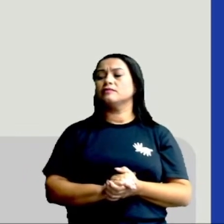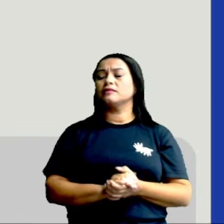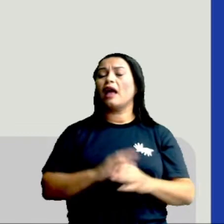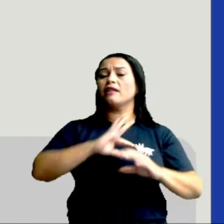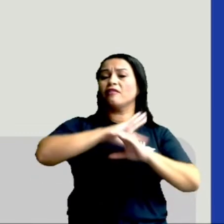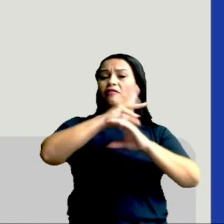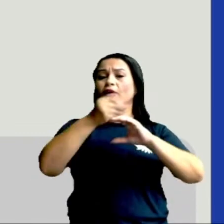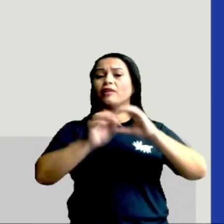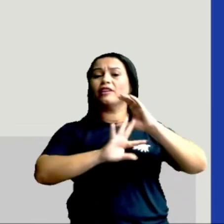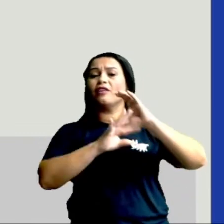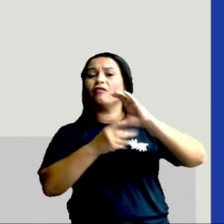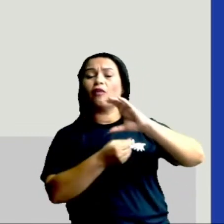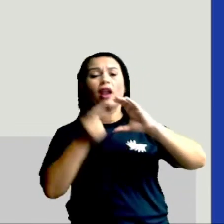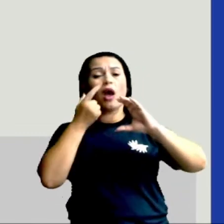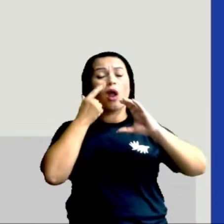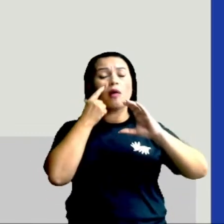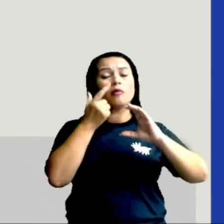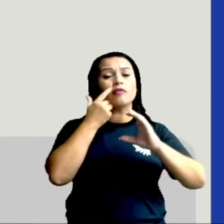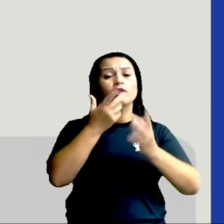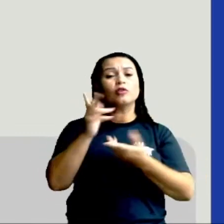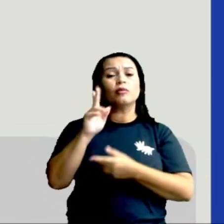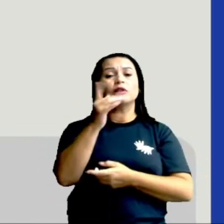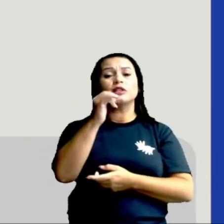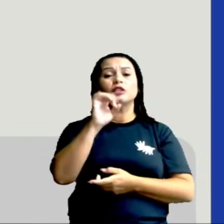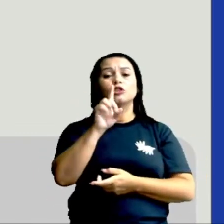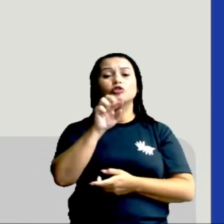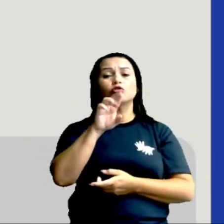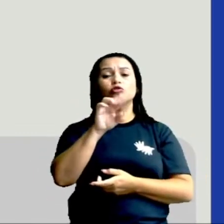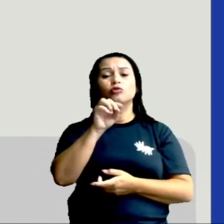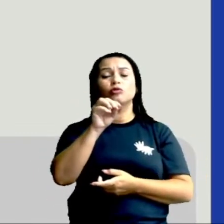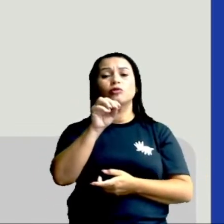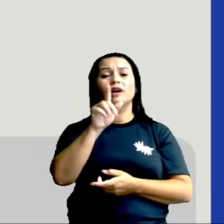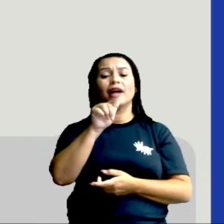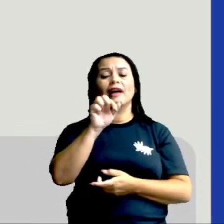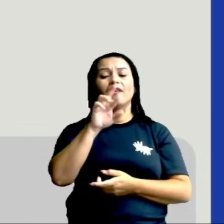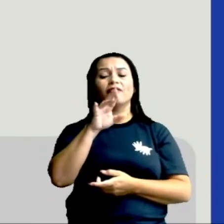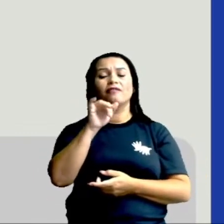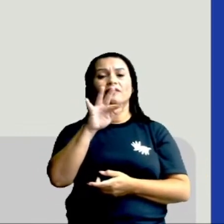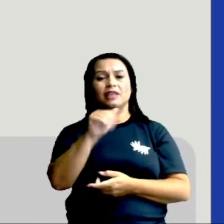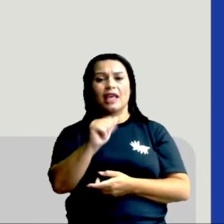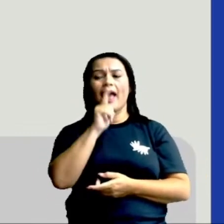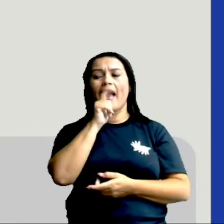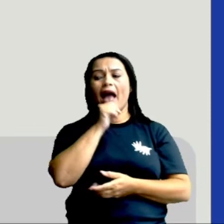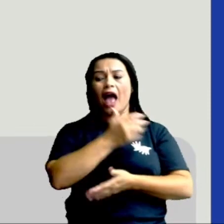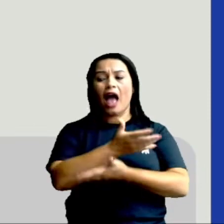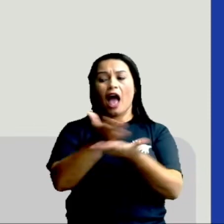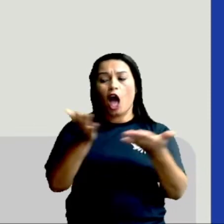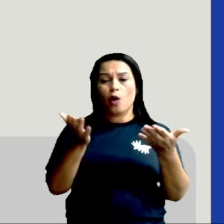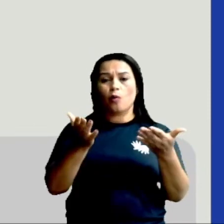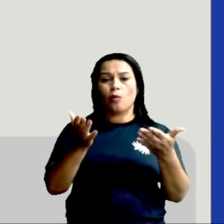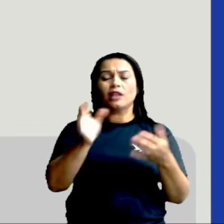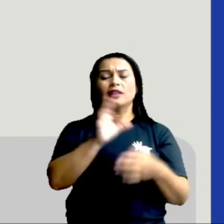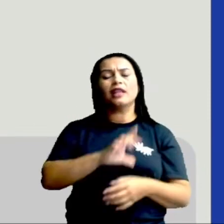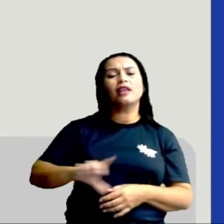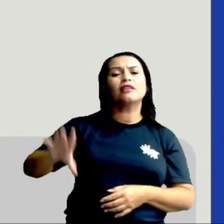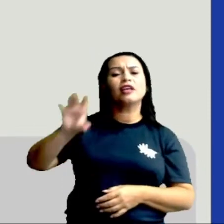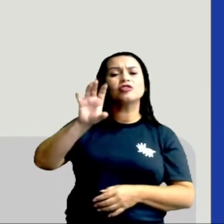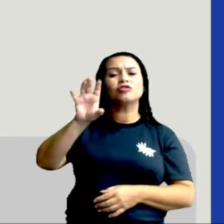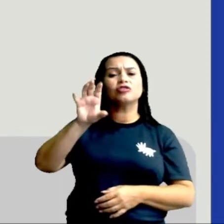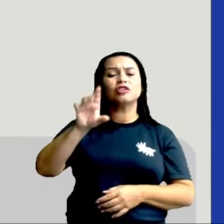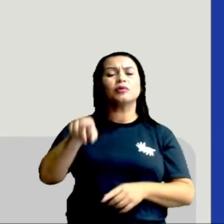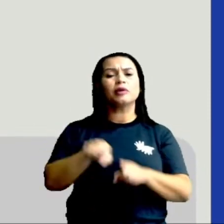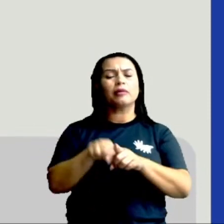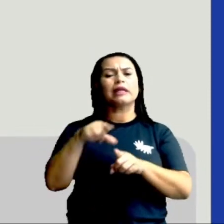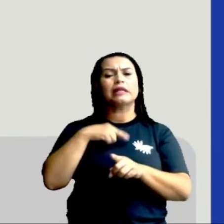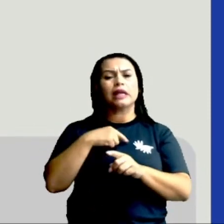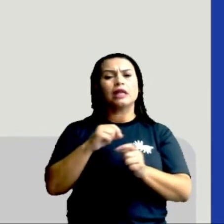Vamos ver um pouquinho agora sobre hidrografia. A hidrografia da região centro-oeste é bastante rica, com a presença de uma considerável